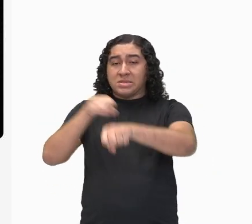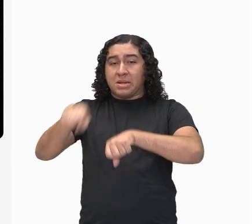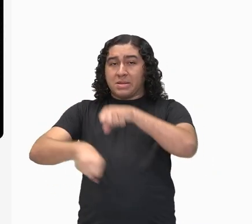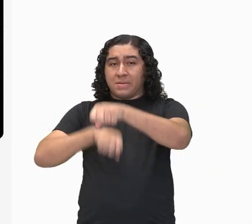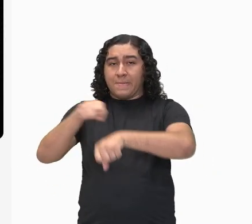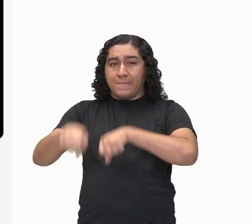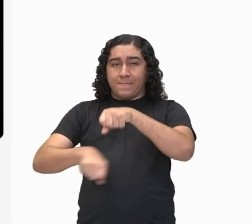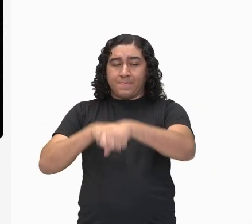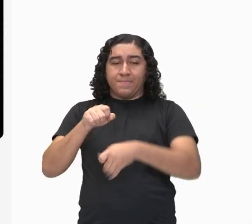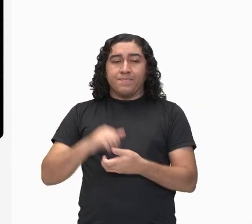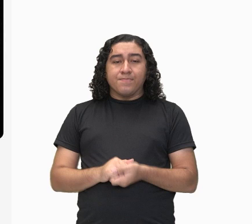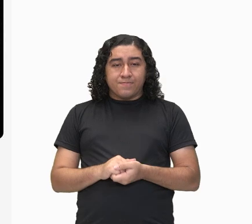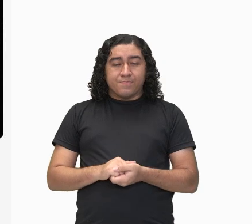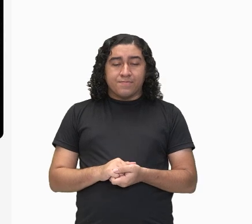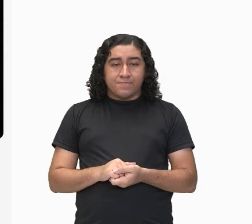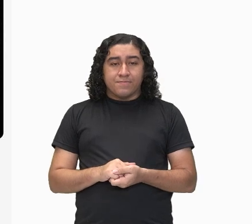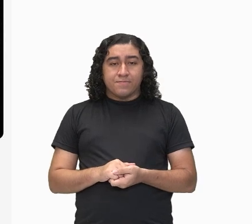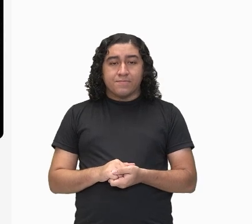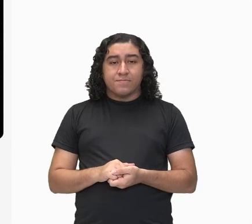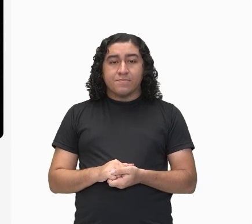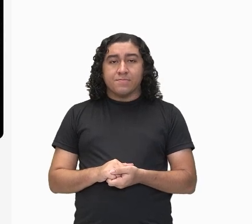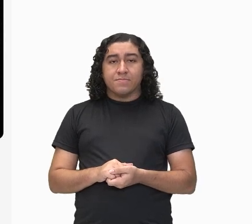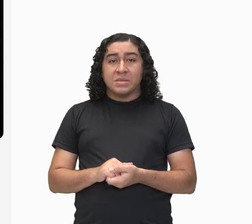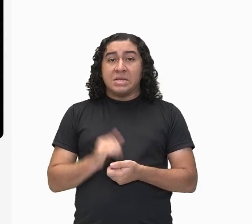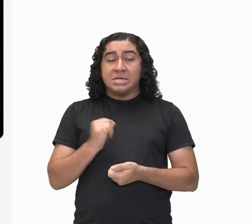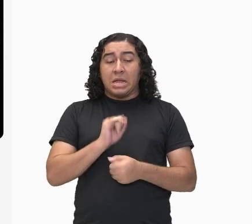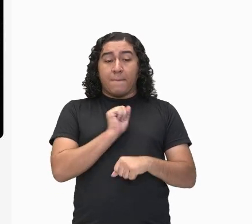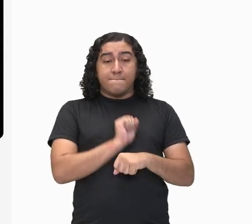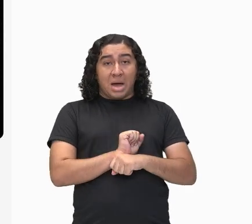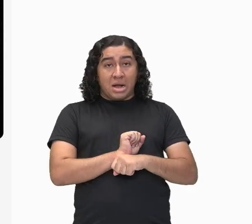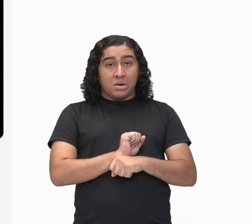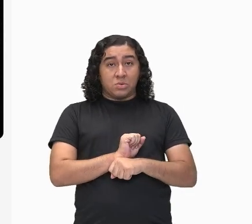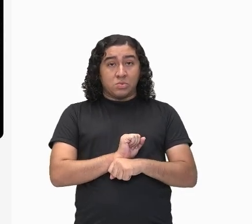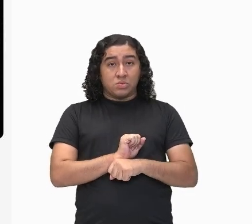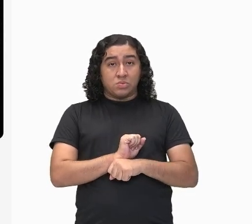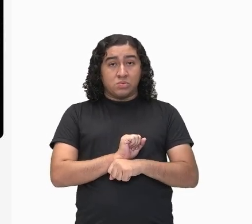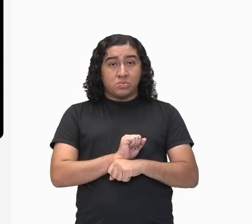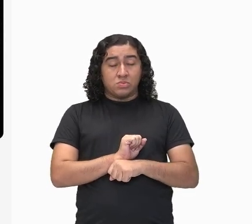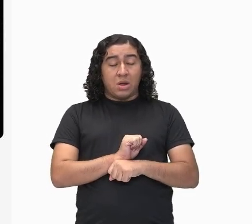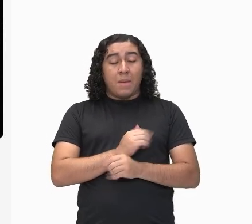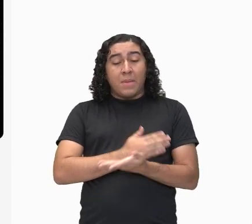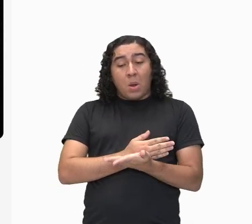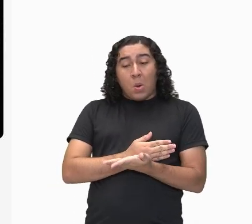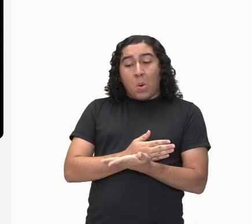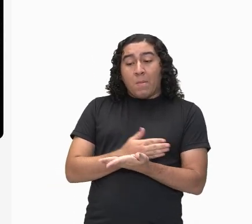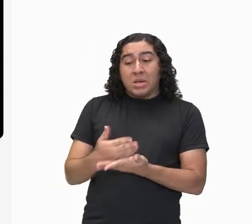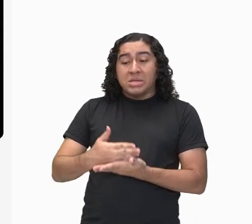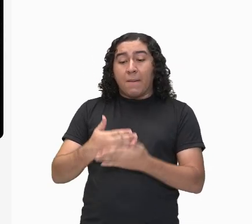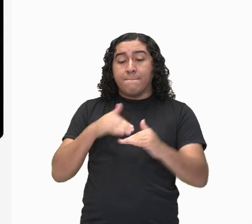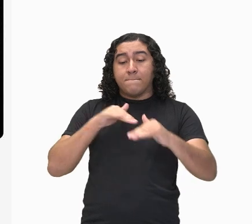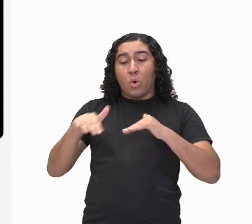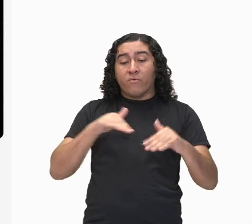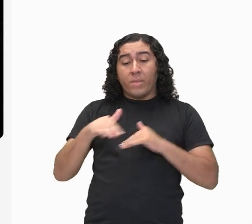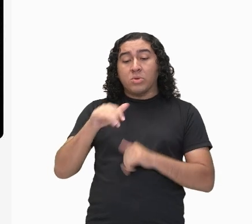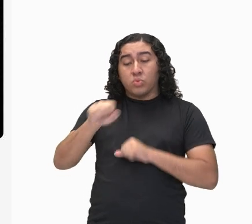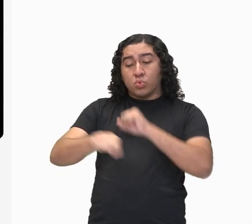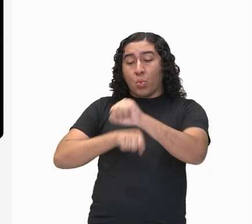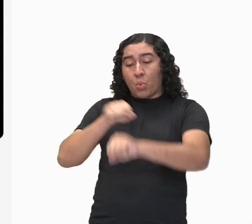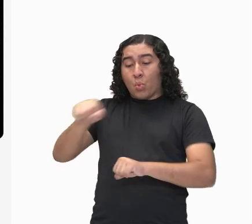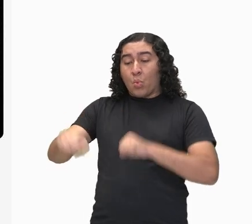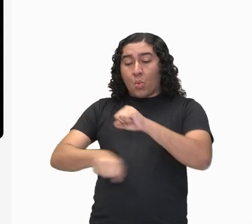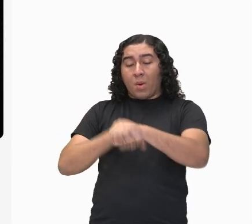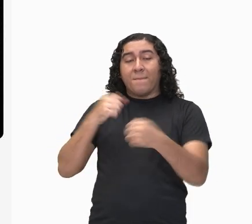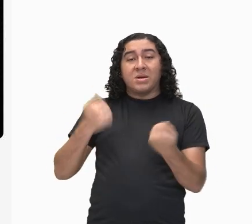bicicleta, Para ele sair desse repouso, ele está ali parado, para ele conseguir realizar o movimento,